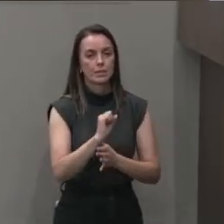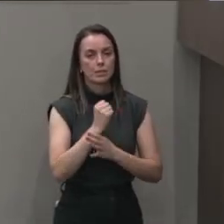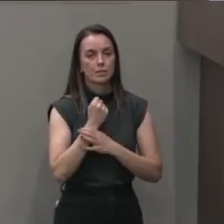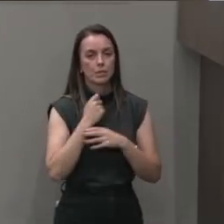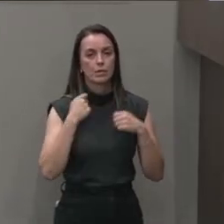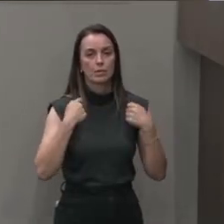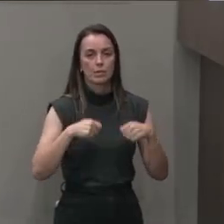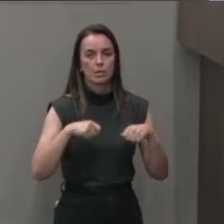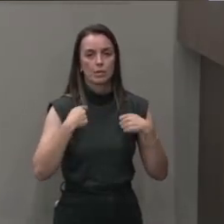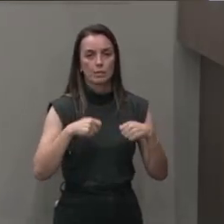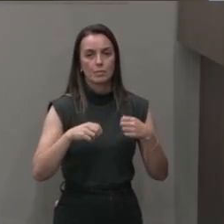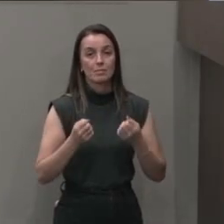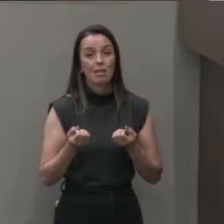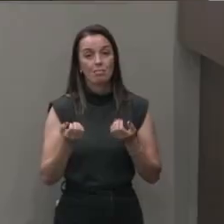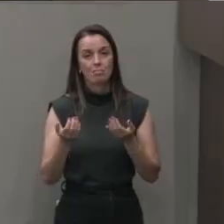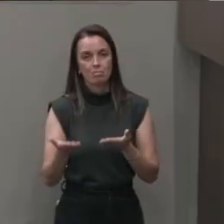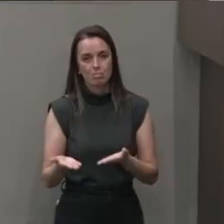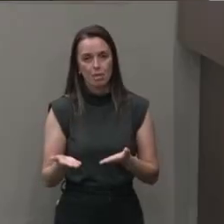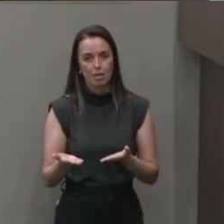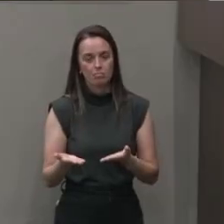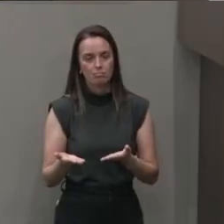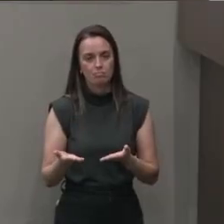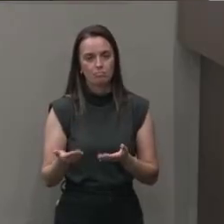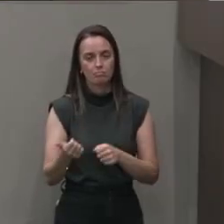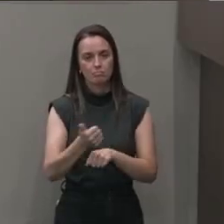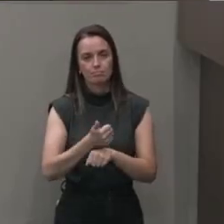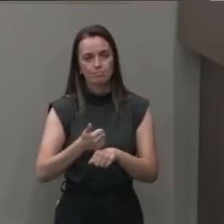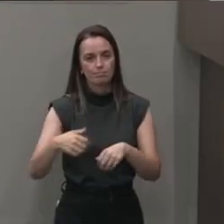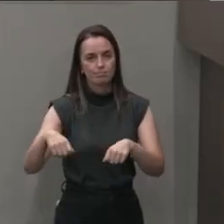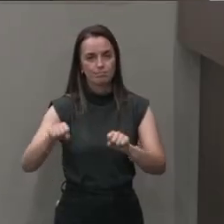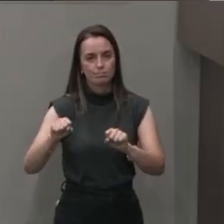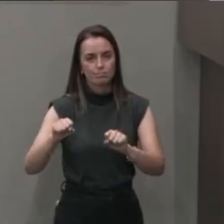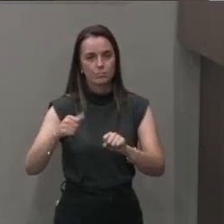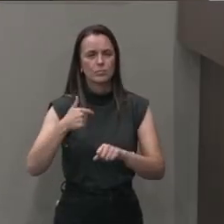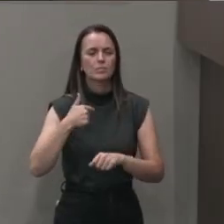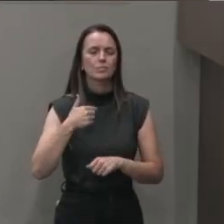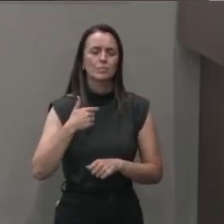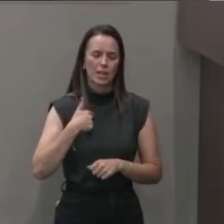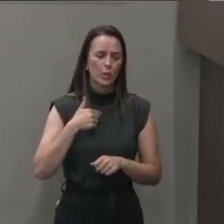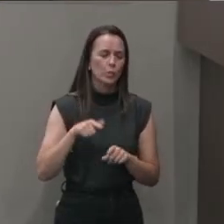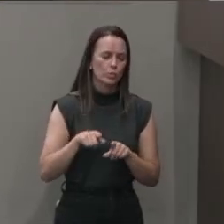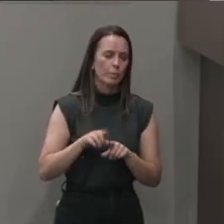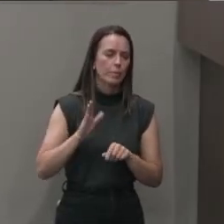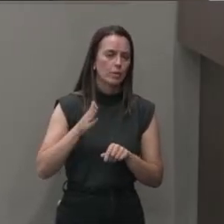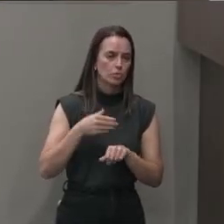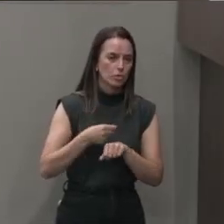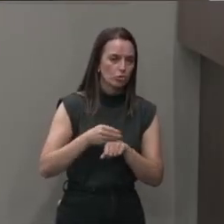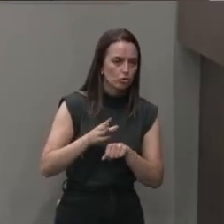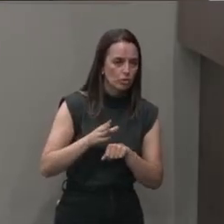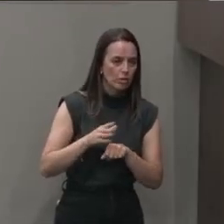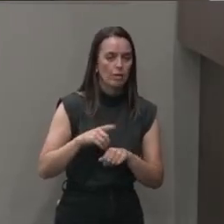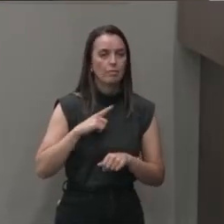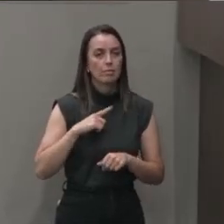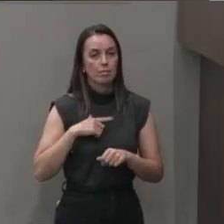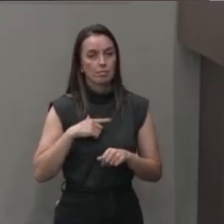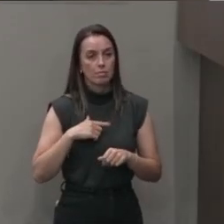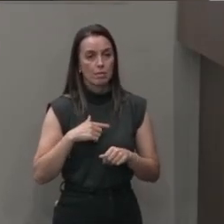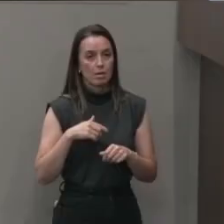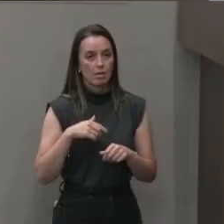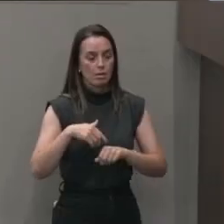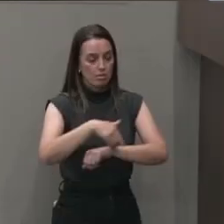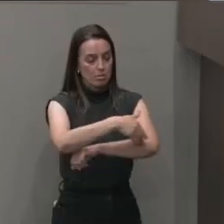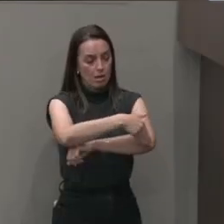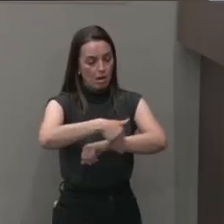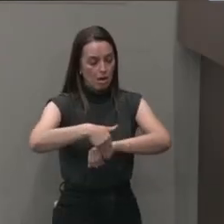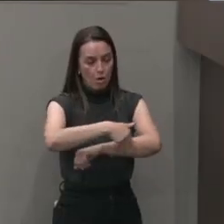nossos motoboys, né, e que também esse vereador já indicou a criação da faixa azul, né, que é uma proteção, vereador